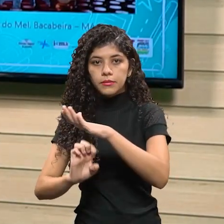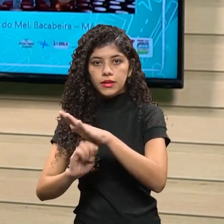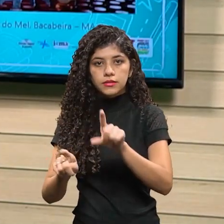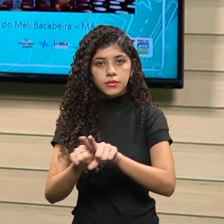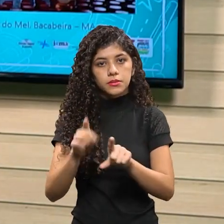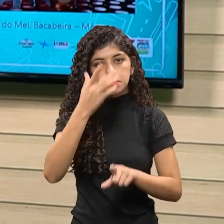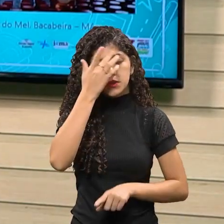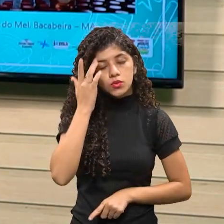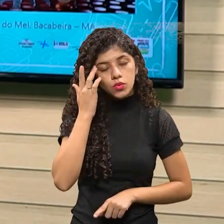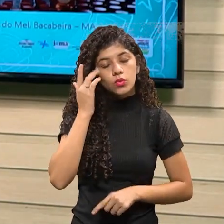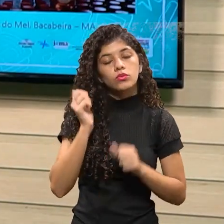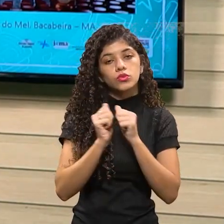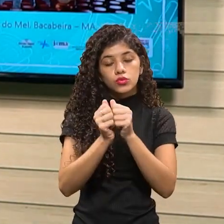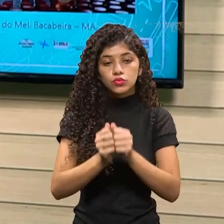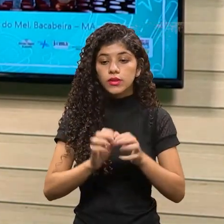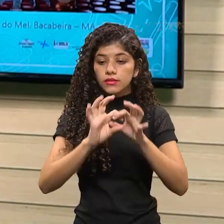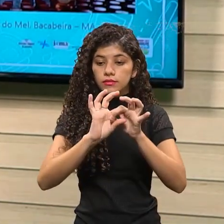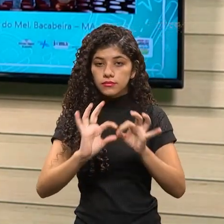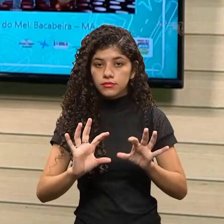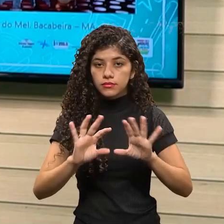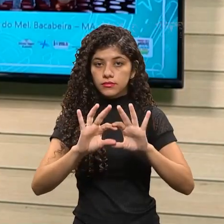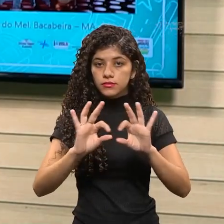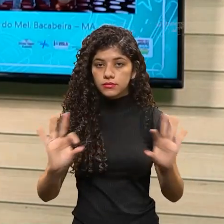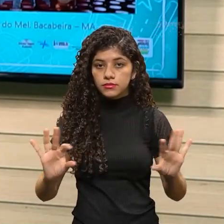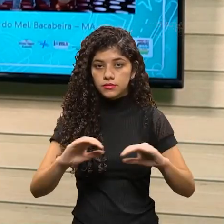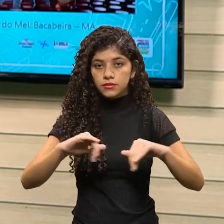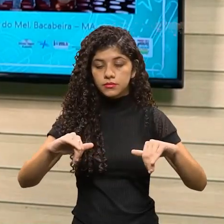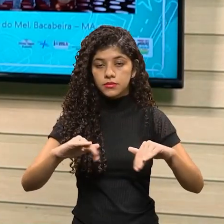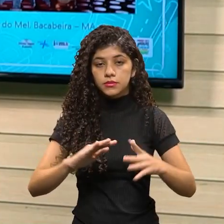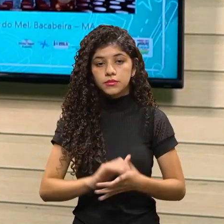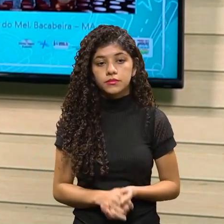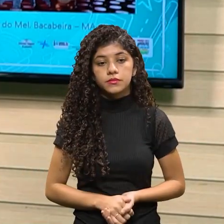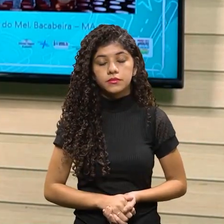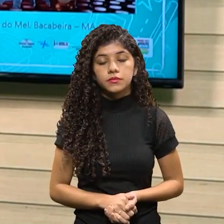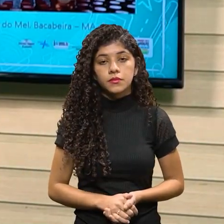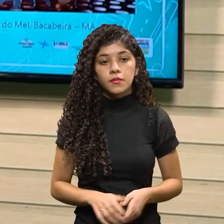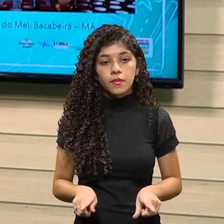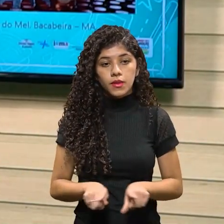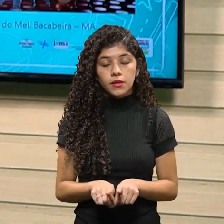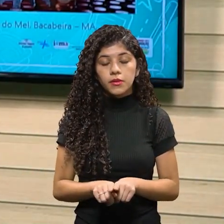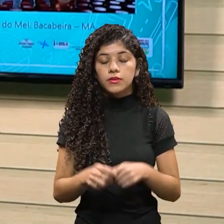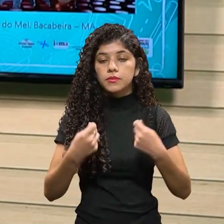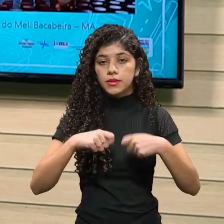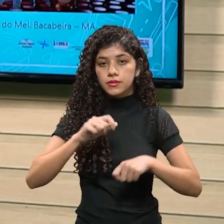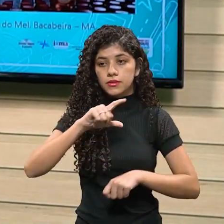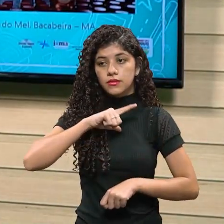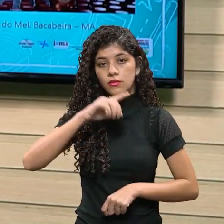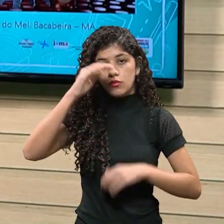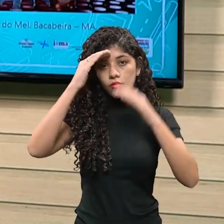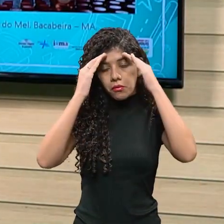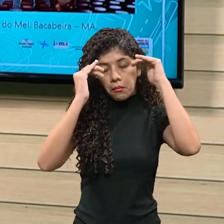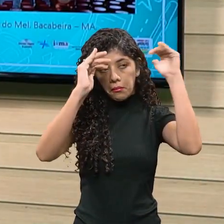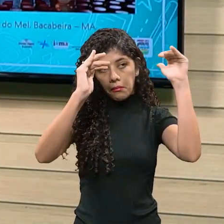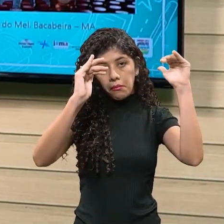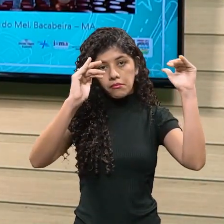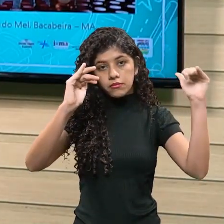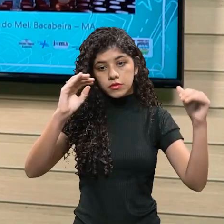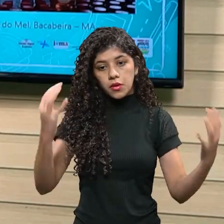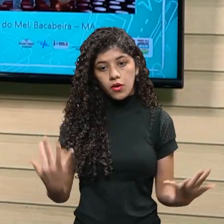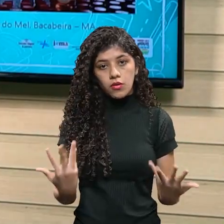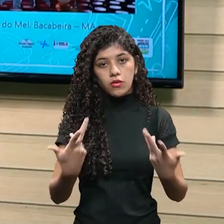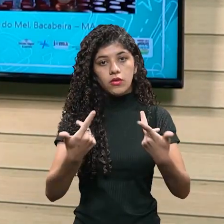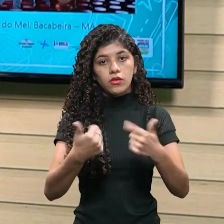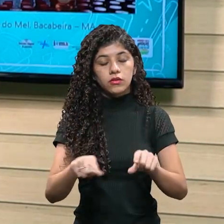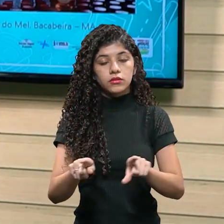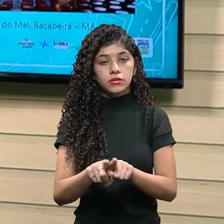tem que ser segregada da outra. O princípio da competência, que você tem que fazer o registro contábil no ato em que ele acontece, então é na